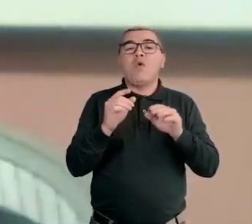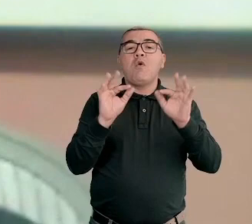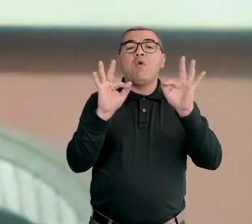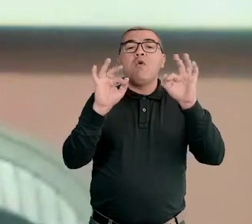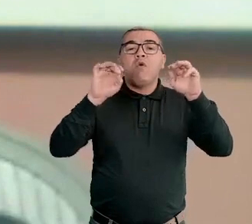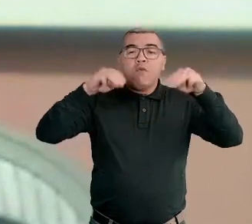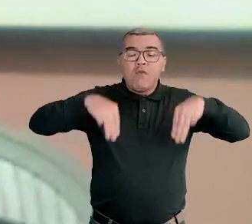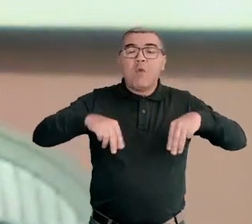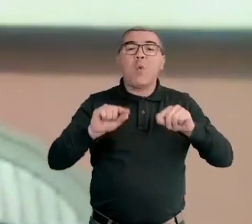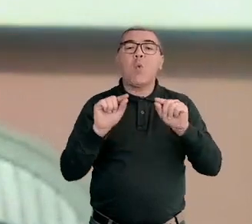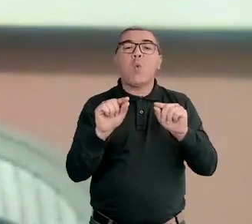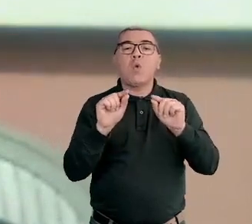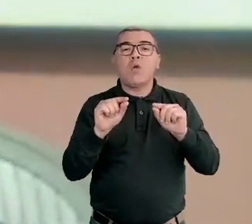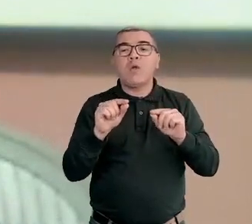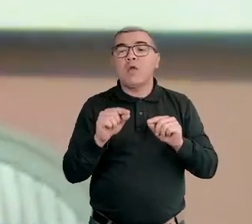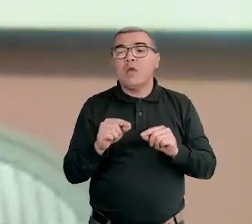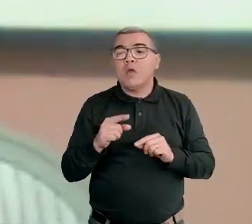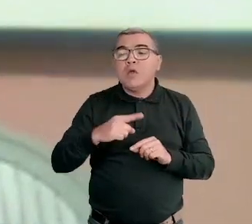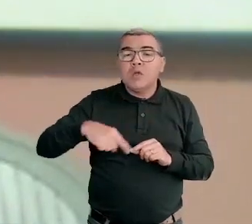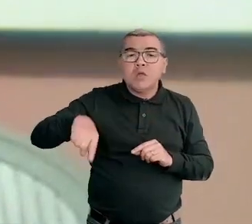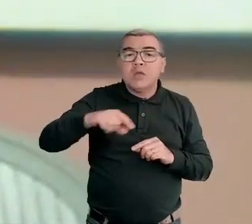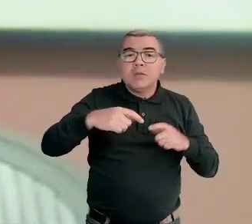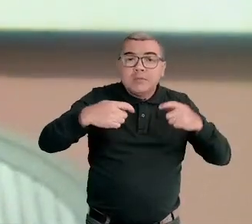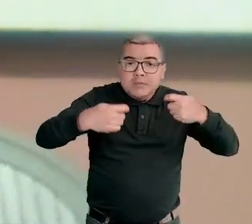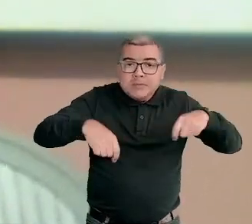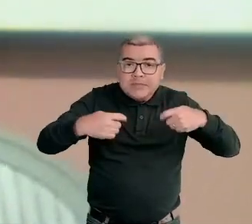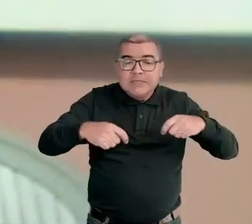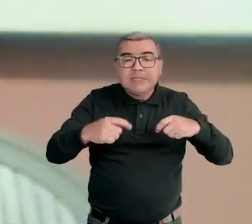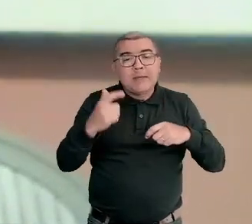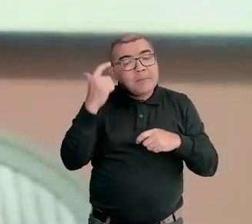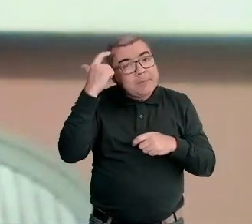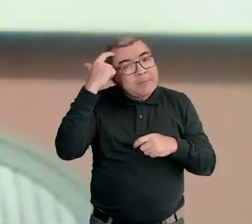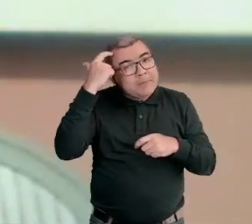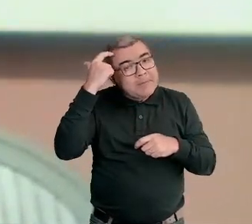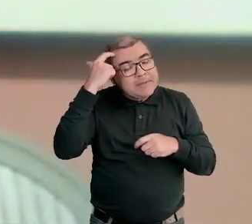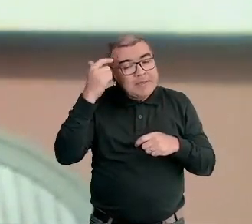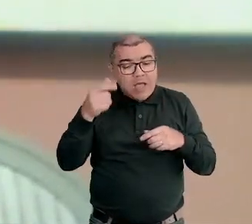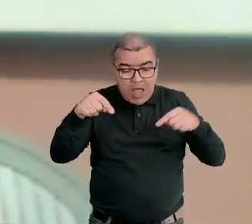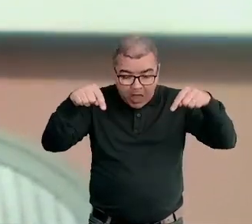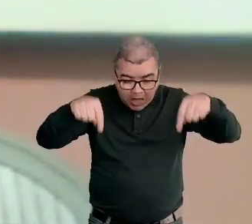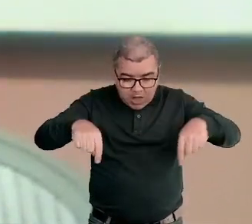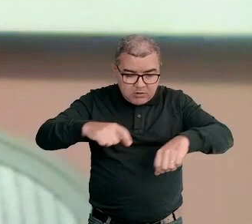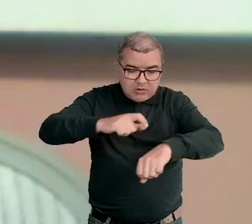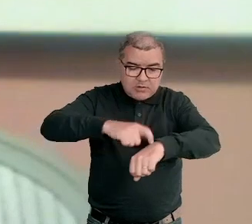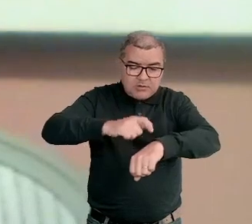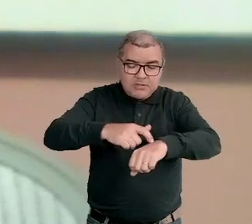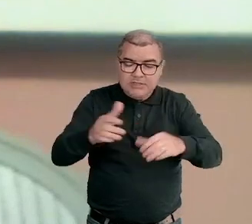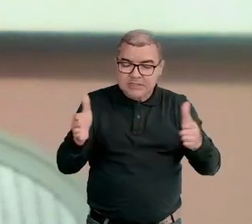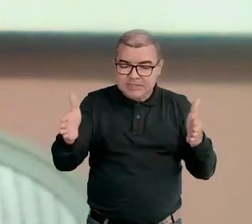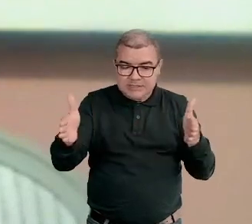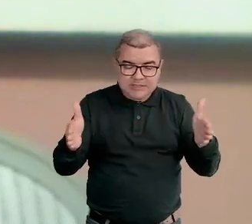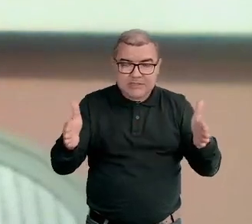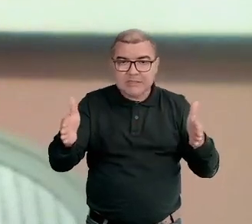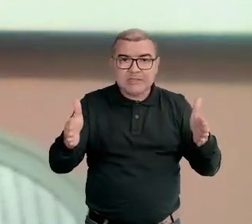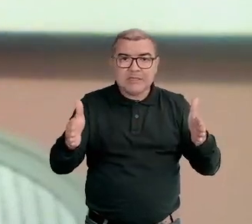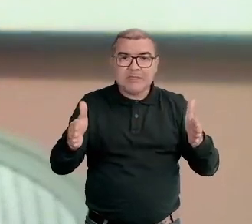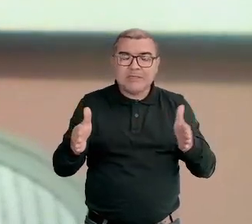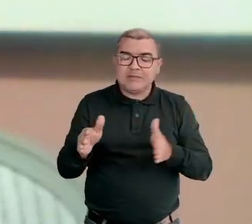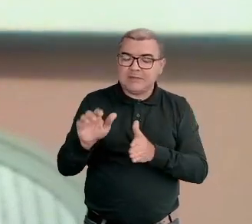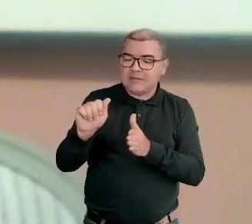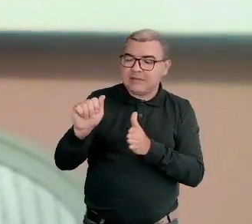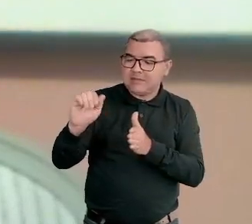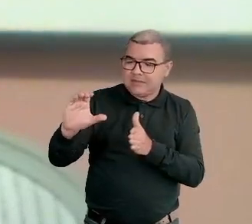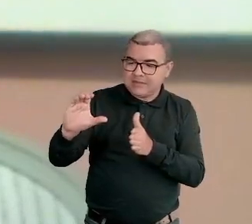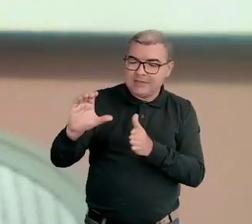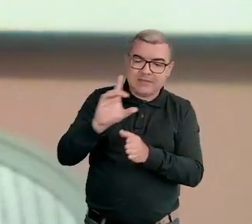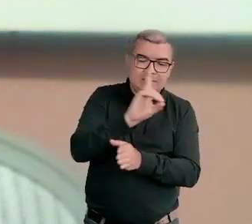Eu não acho que seria exagero considerar que o nosso tempo realmente está partido em ACDC,